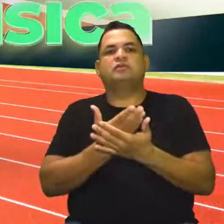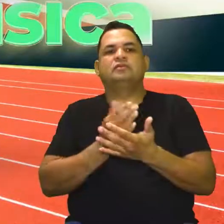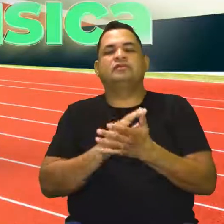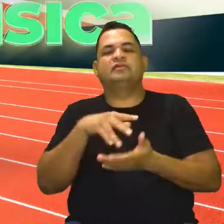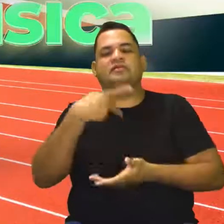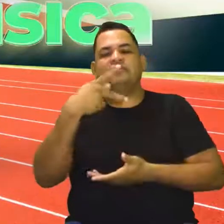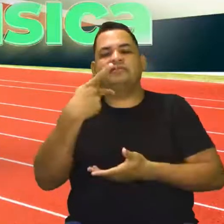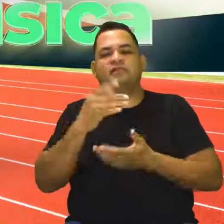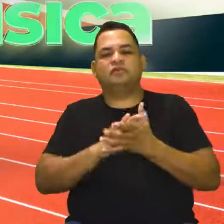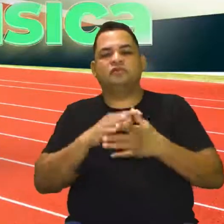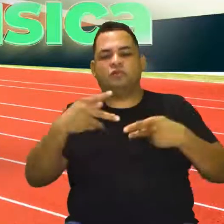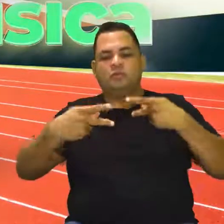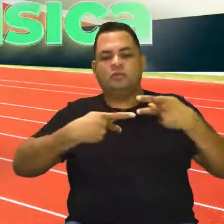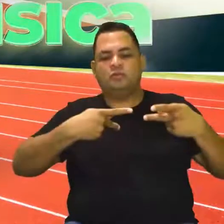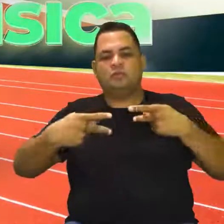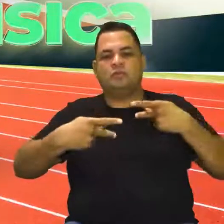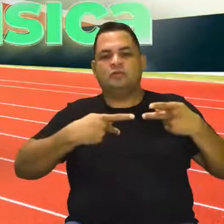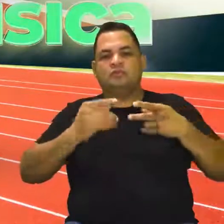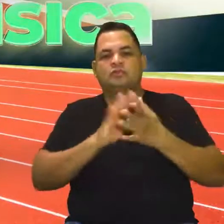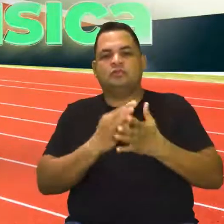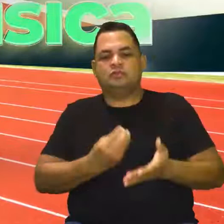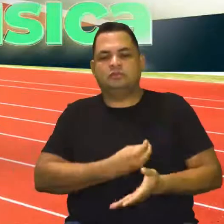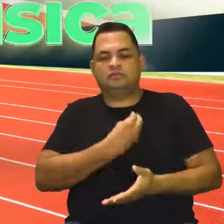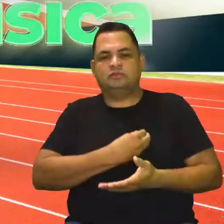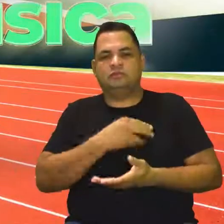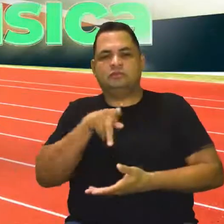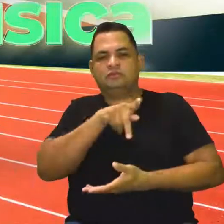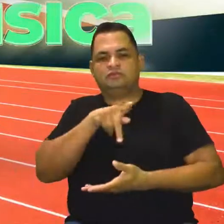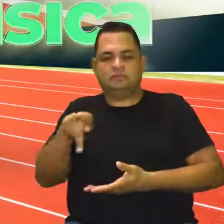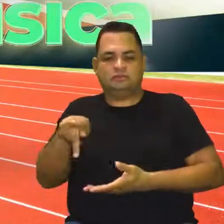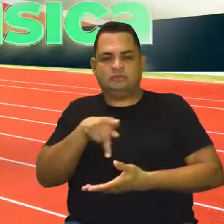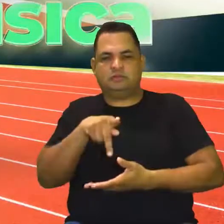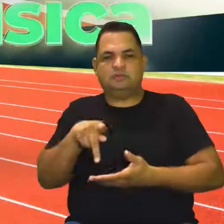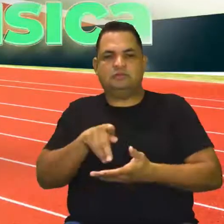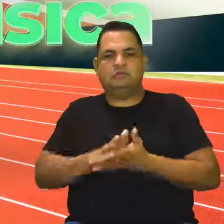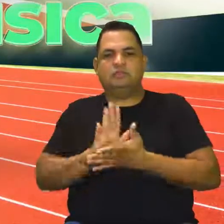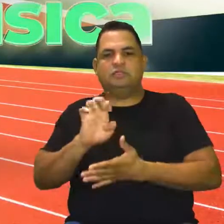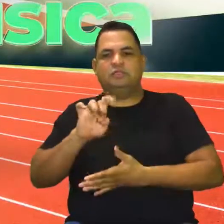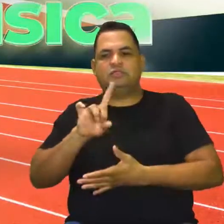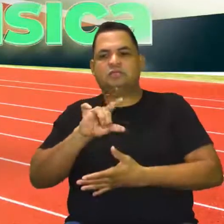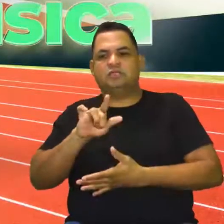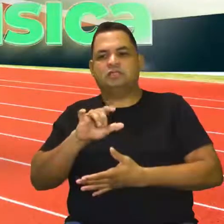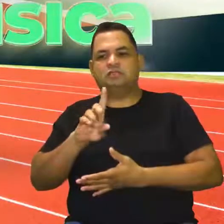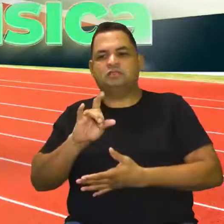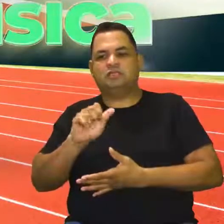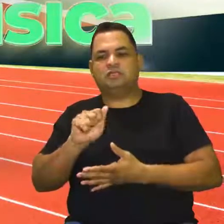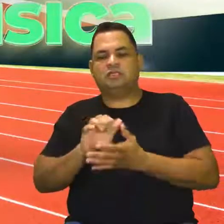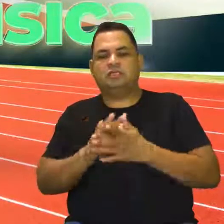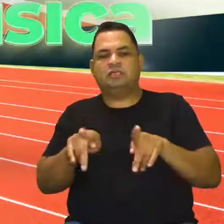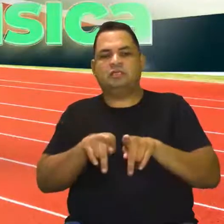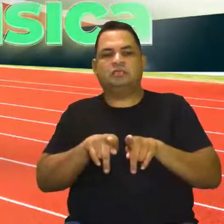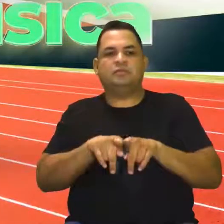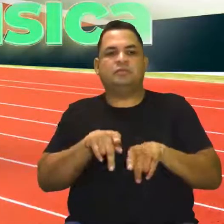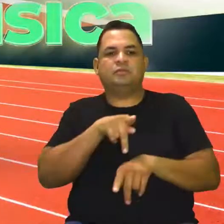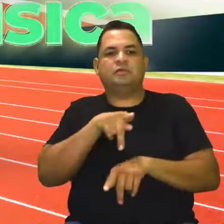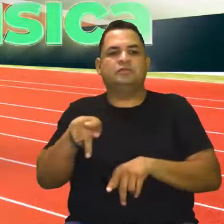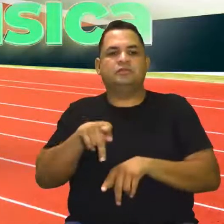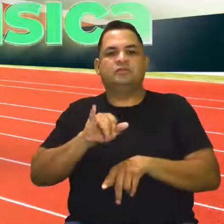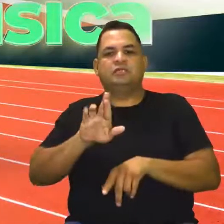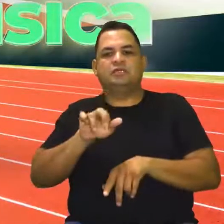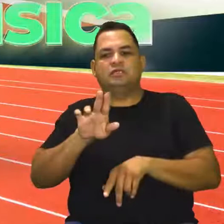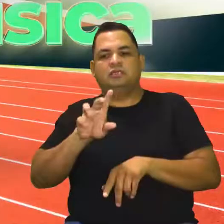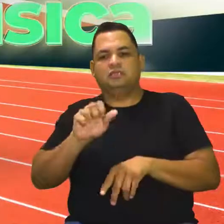de vida, né, professora? Sim, professora Elisângela, professora Iris, todos já conhecem a gente,